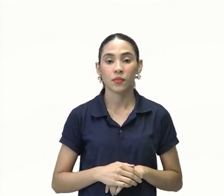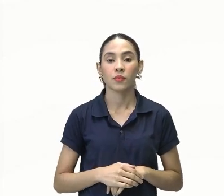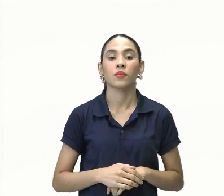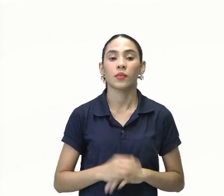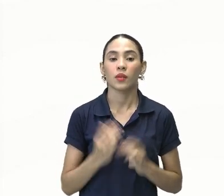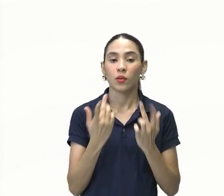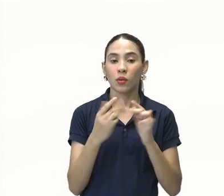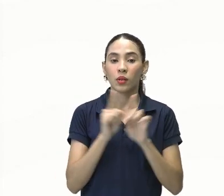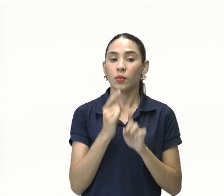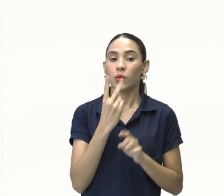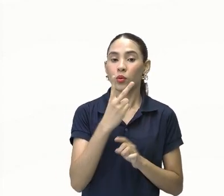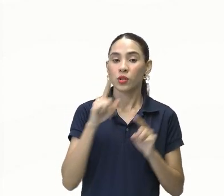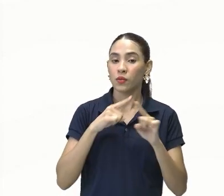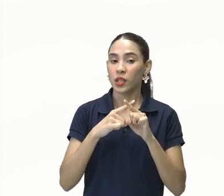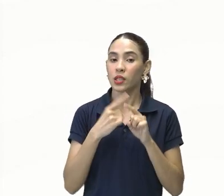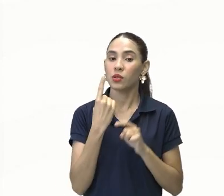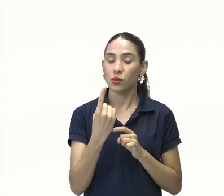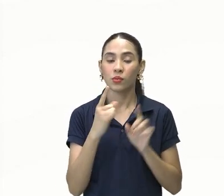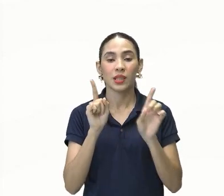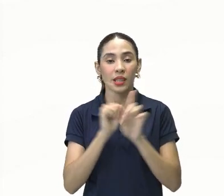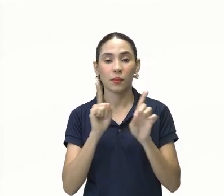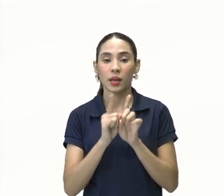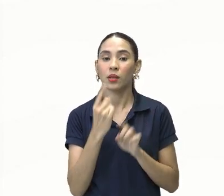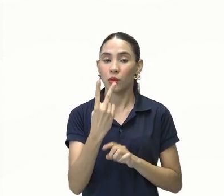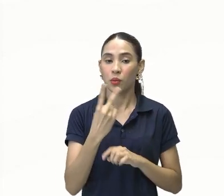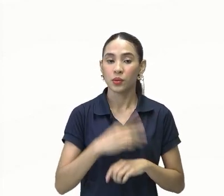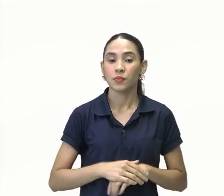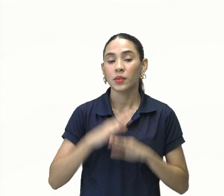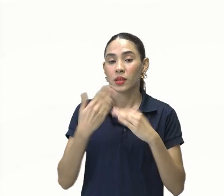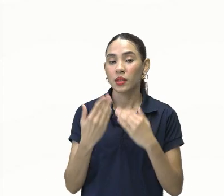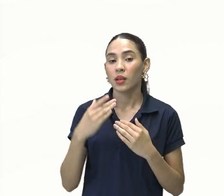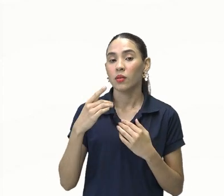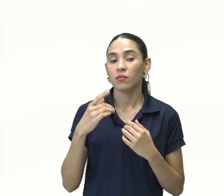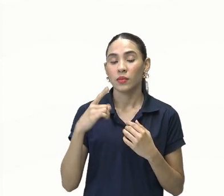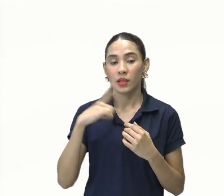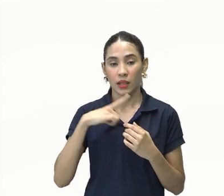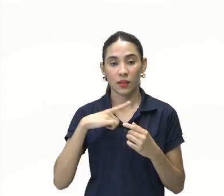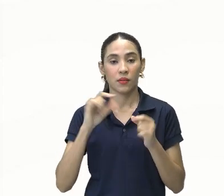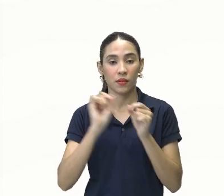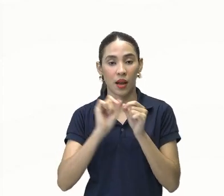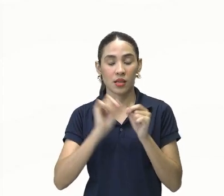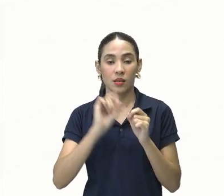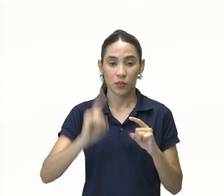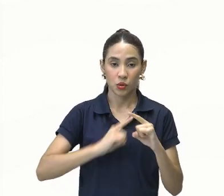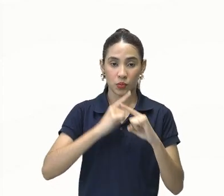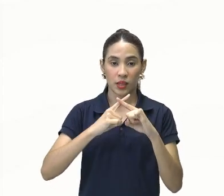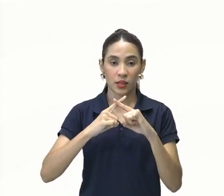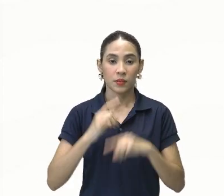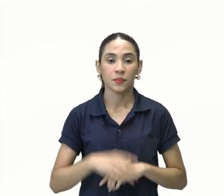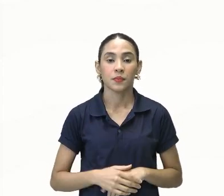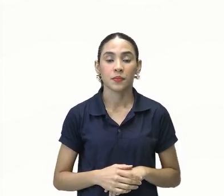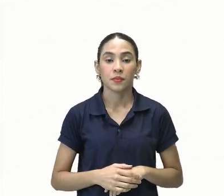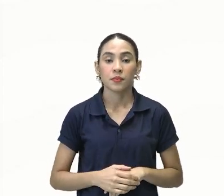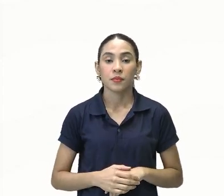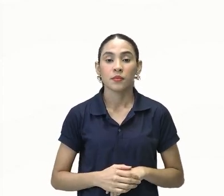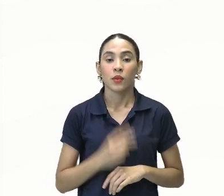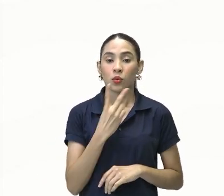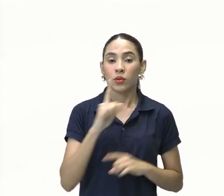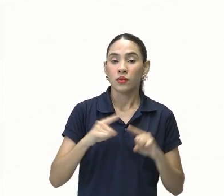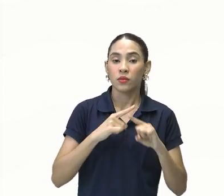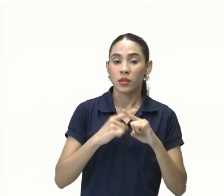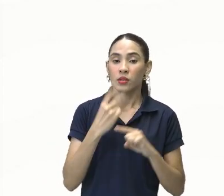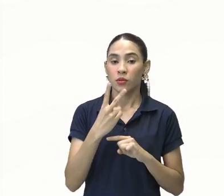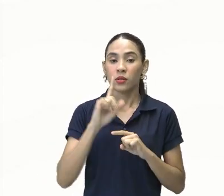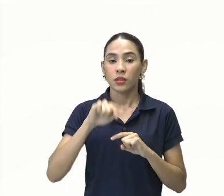é o mesmo do que 2 vezes 1, que também é 2. E aí eu tenho que resolver aqui a minha multiplicação, onde 2 vezes